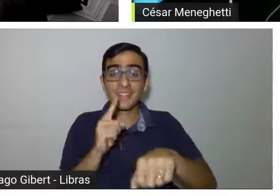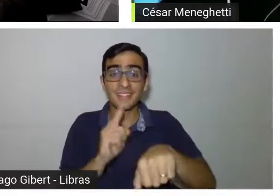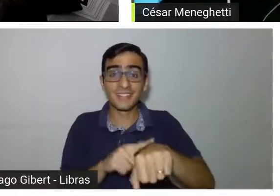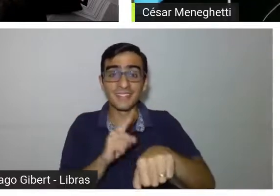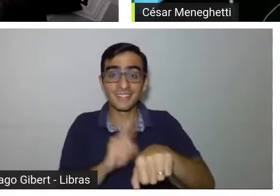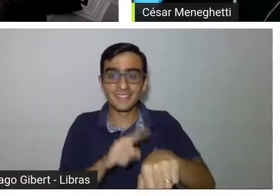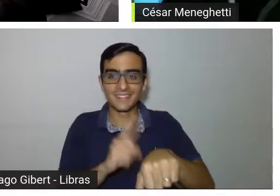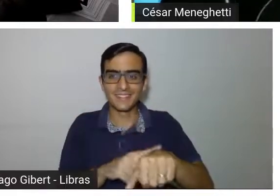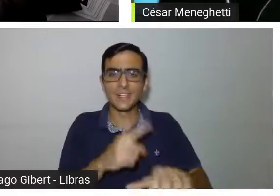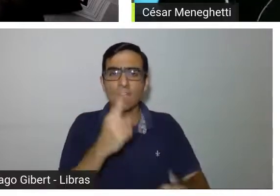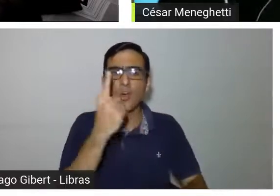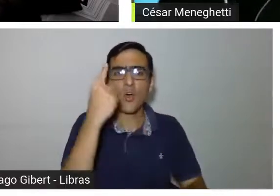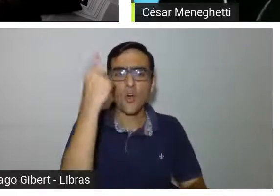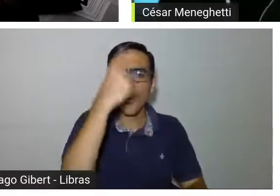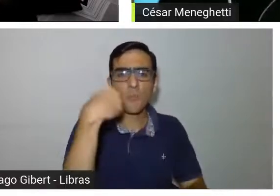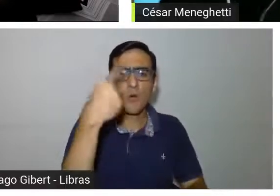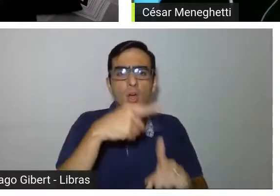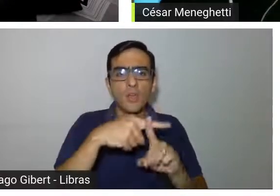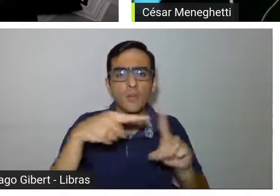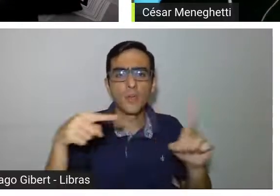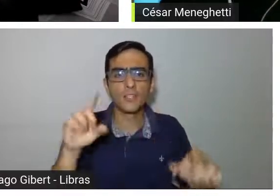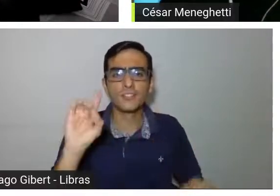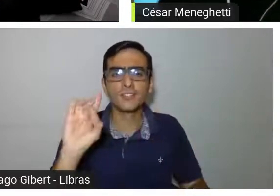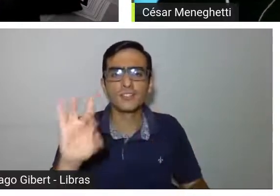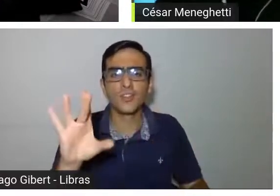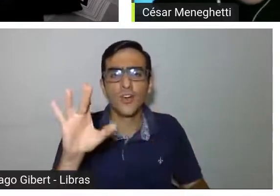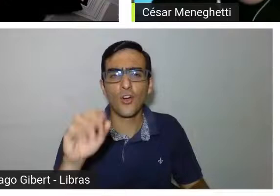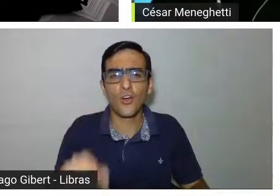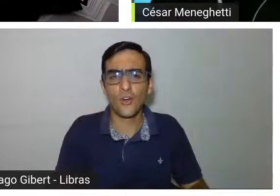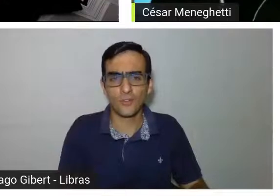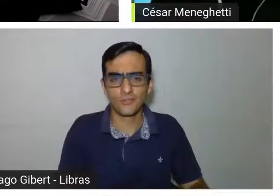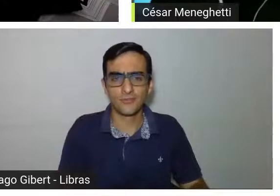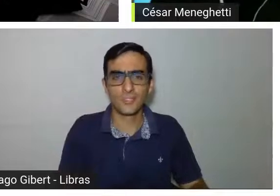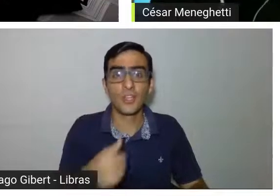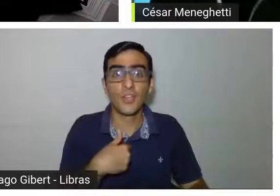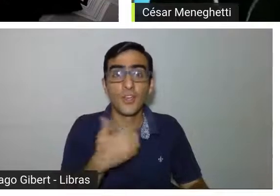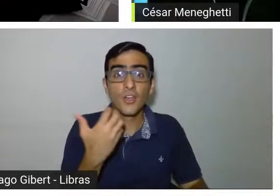hora e meia. Então, já passou.